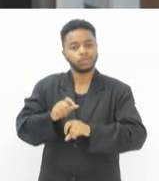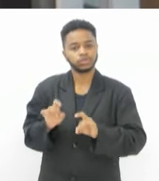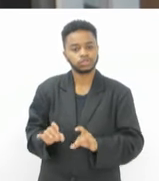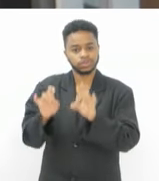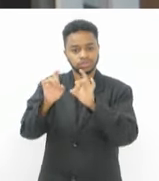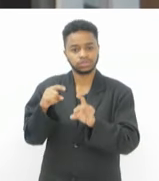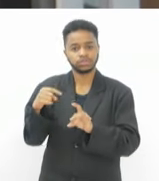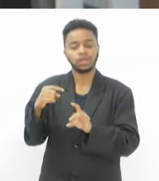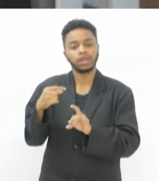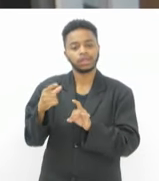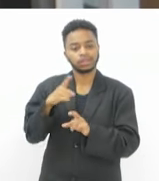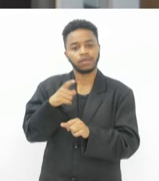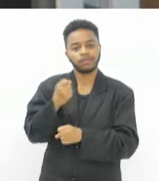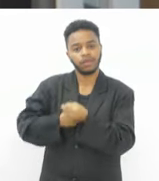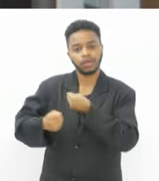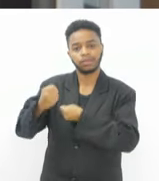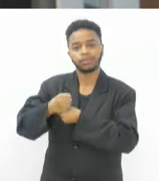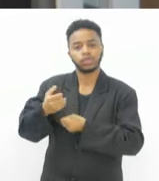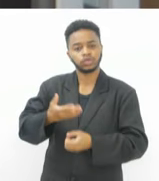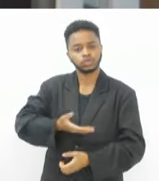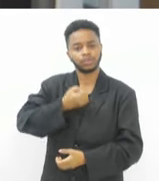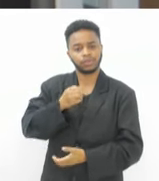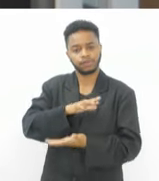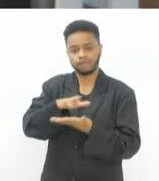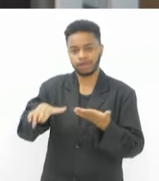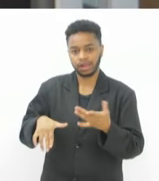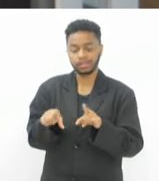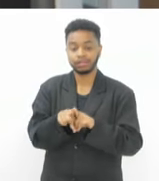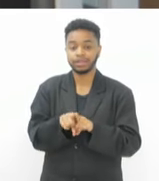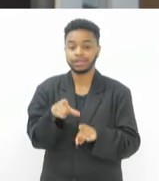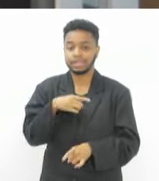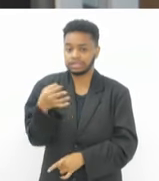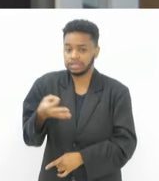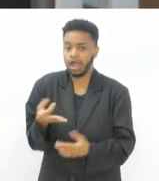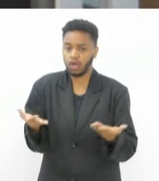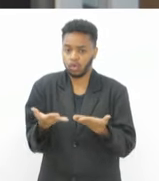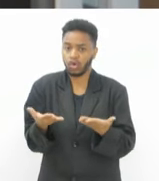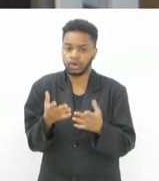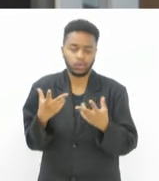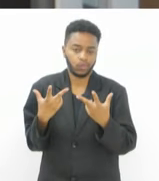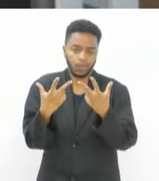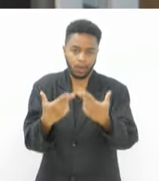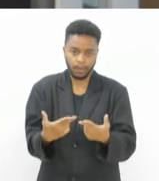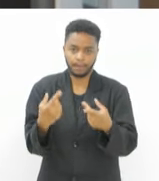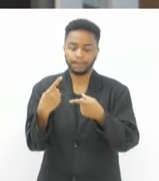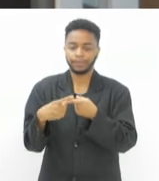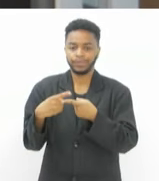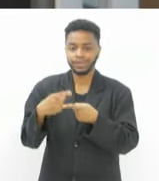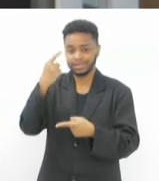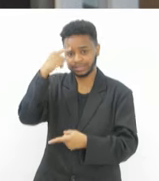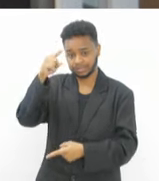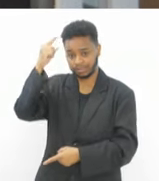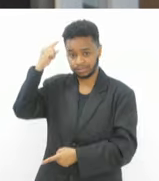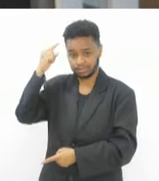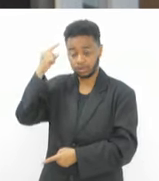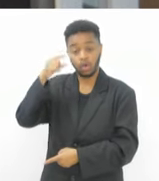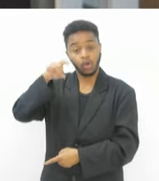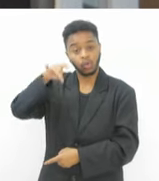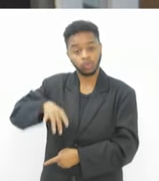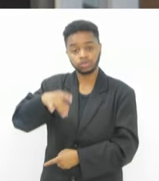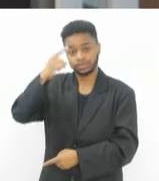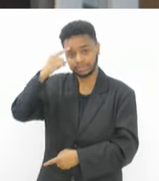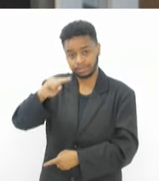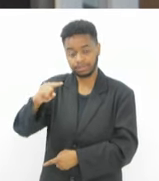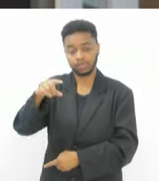especial. Tivemos no ano passado várias surpresas e eu tenho certeza que esse ano não será diferente. Na última semana do mês de novembro